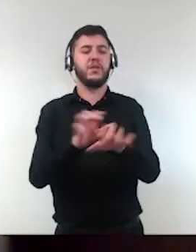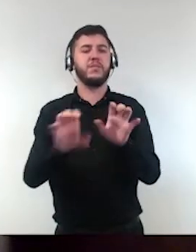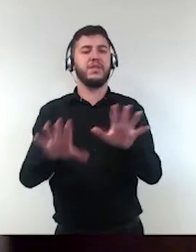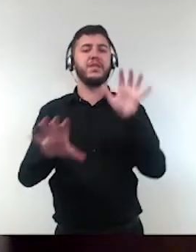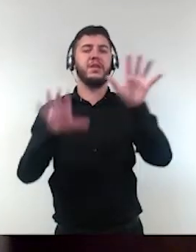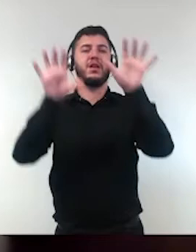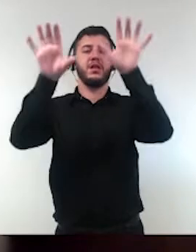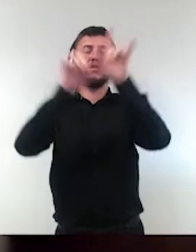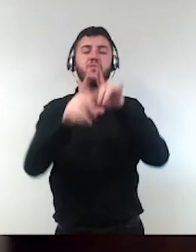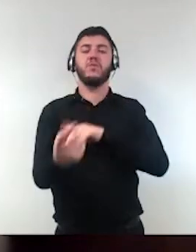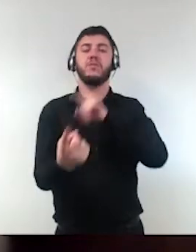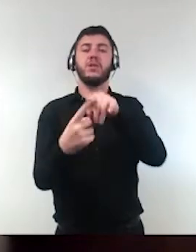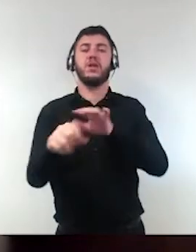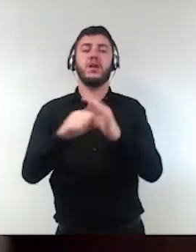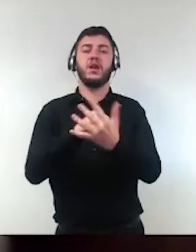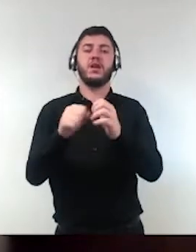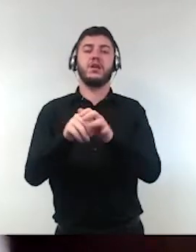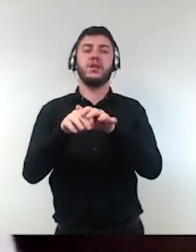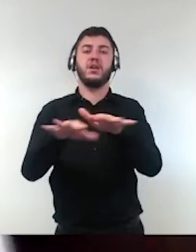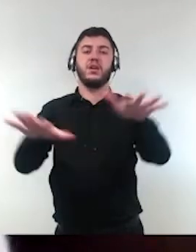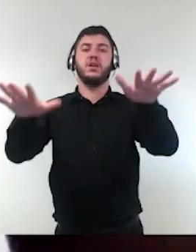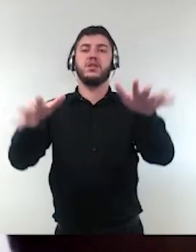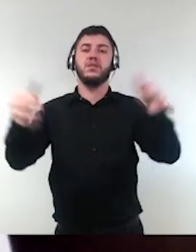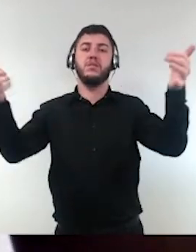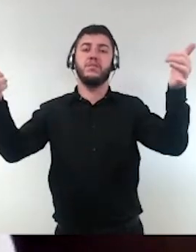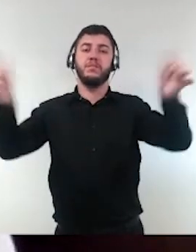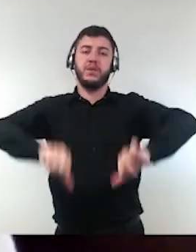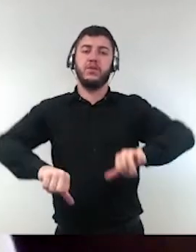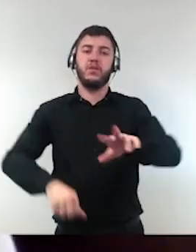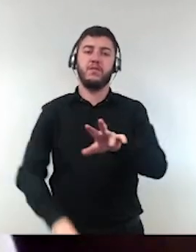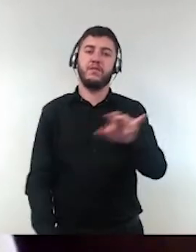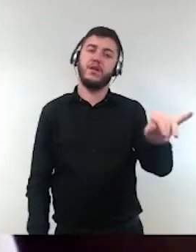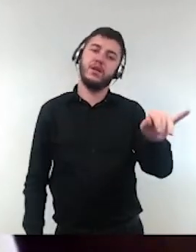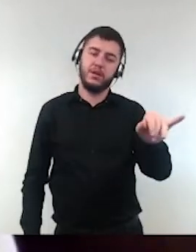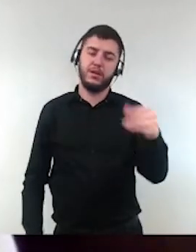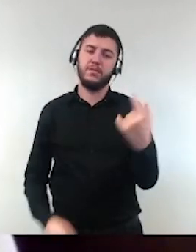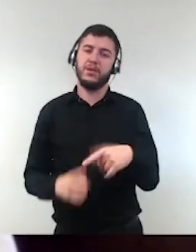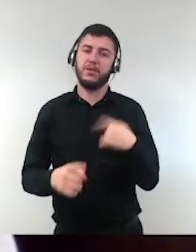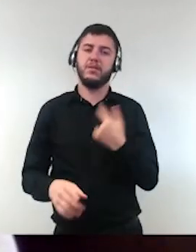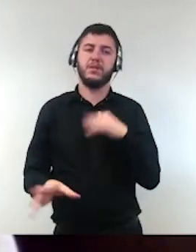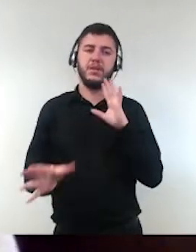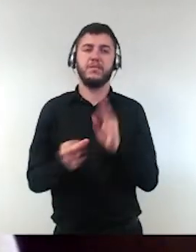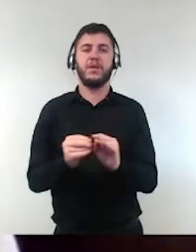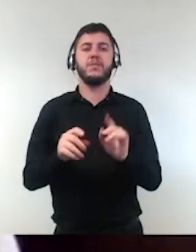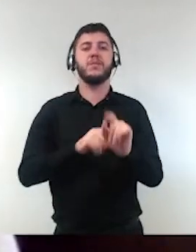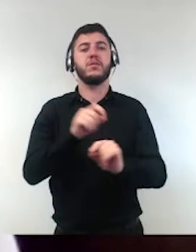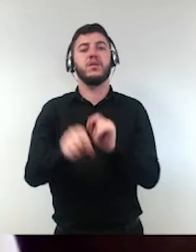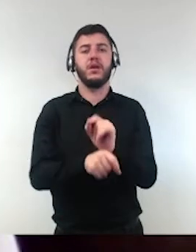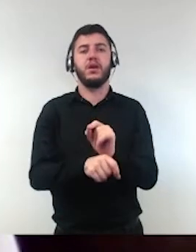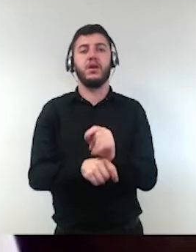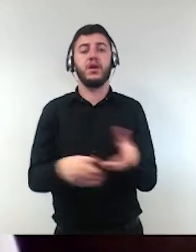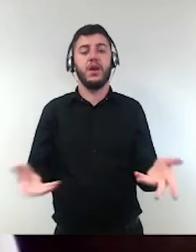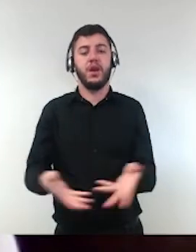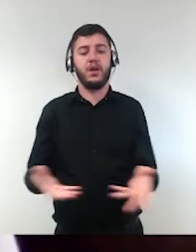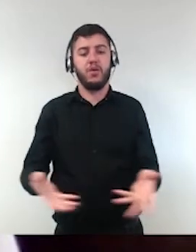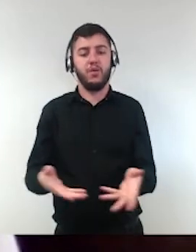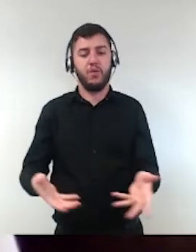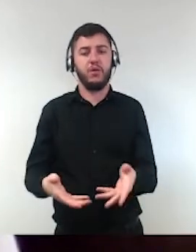seja maior do que ela, evidentemente, já é e que será no pós-pandemia. Quais